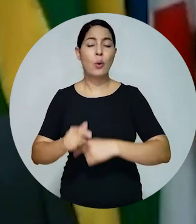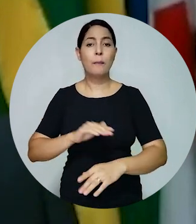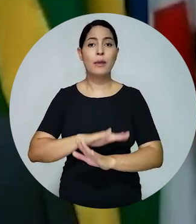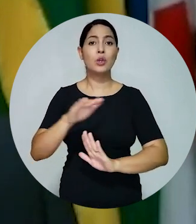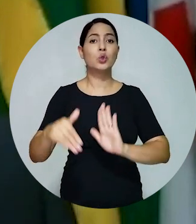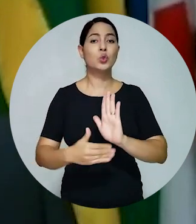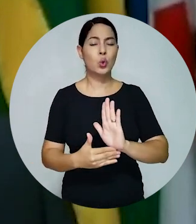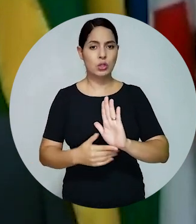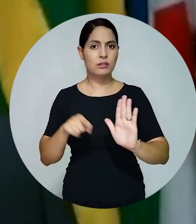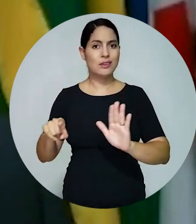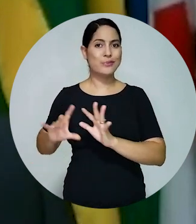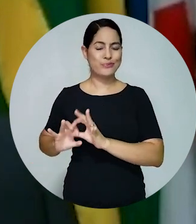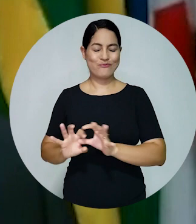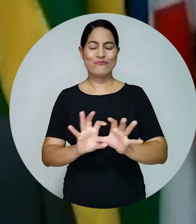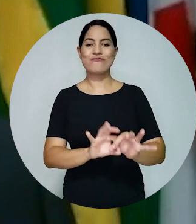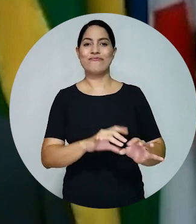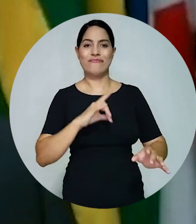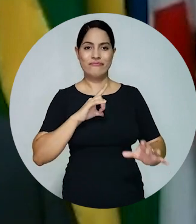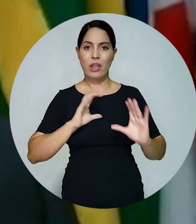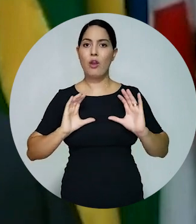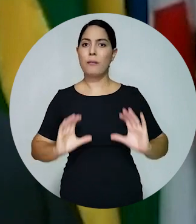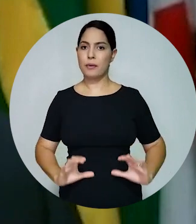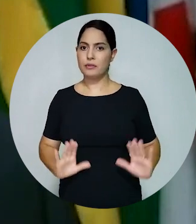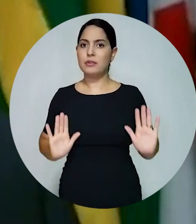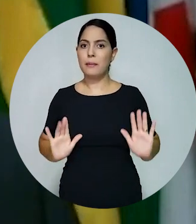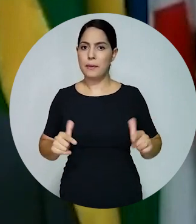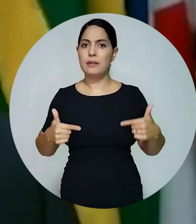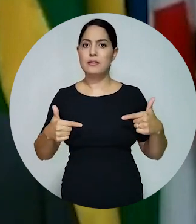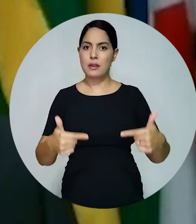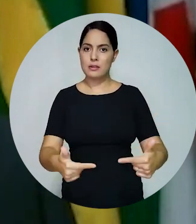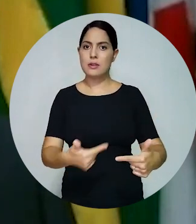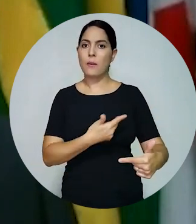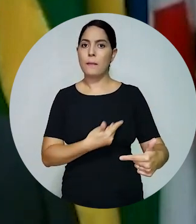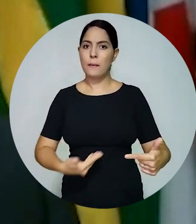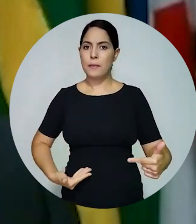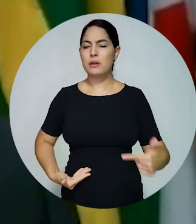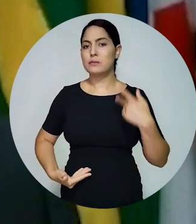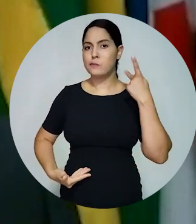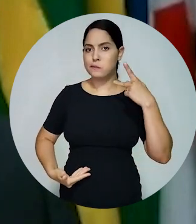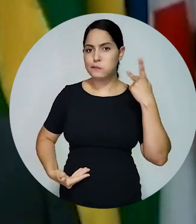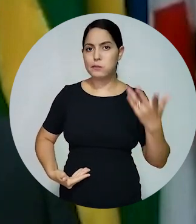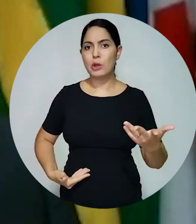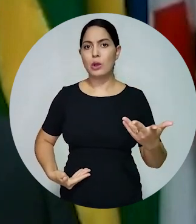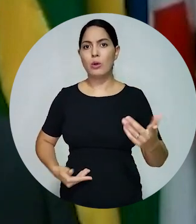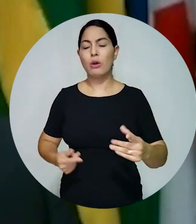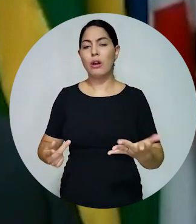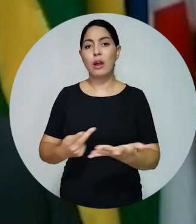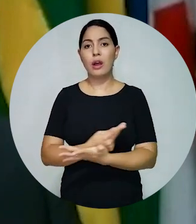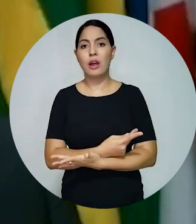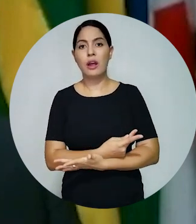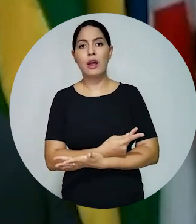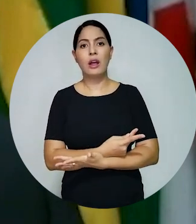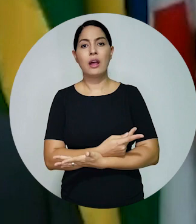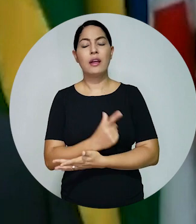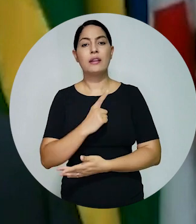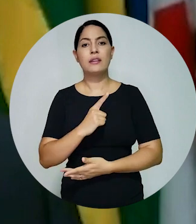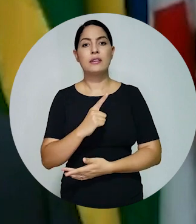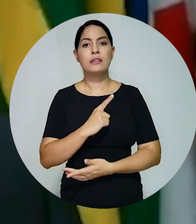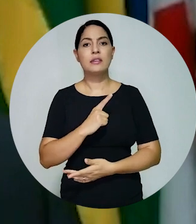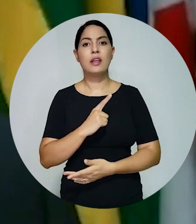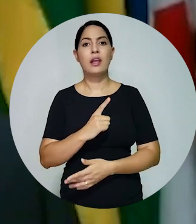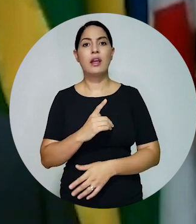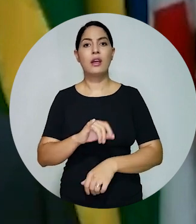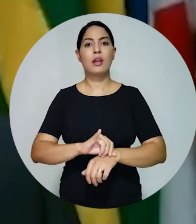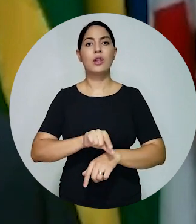a sociedade, em toda a economia, e é o comportamento desses agentes econômicos e políticos que termina